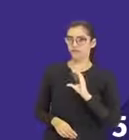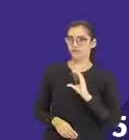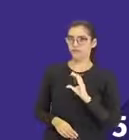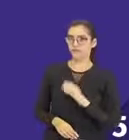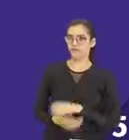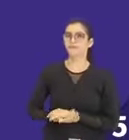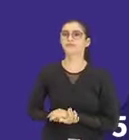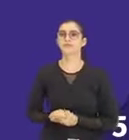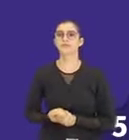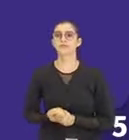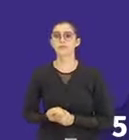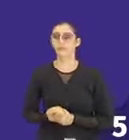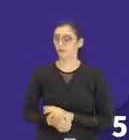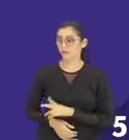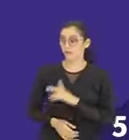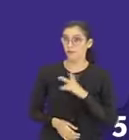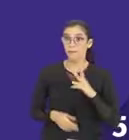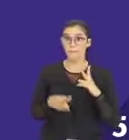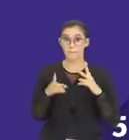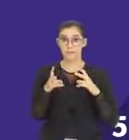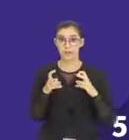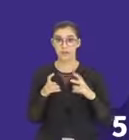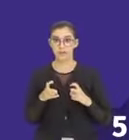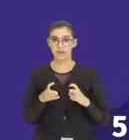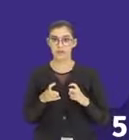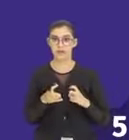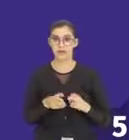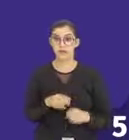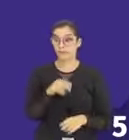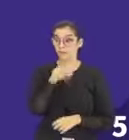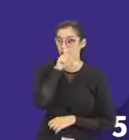Repara. O passarinho, olha aqui, um passarinho com dente.